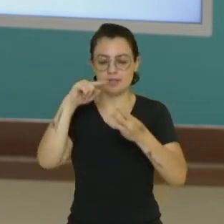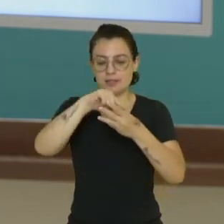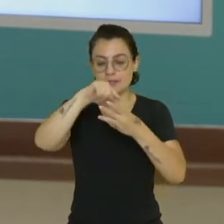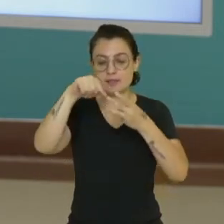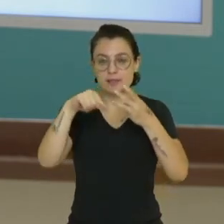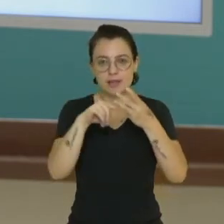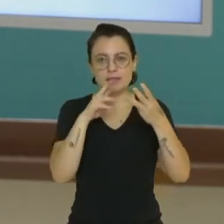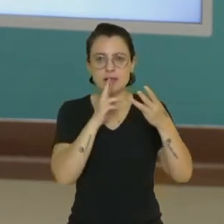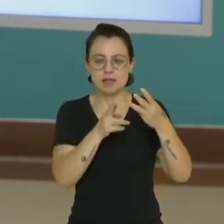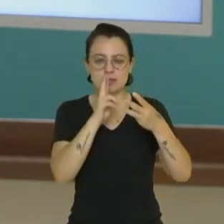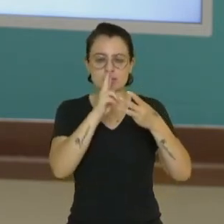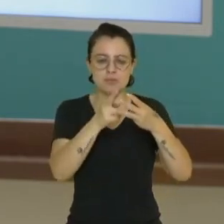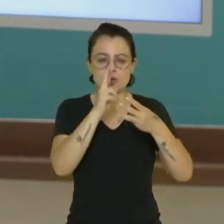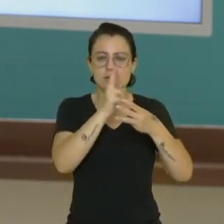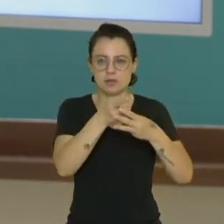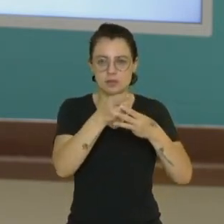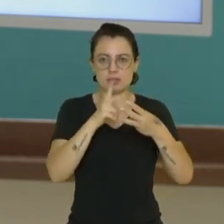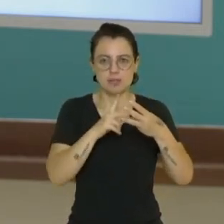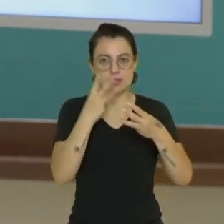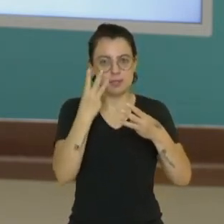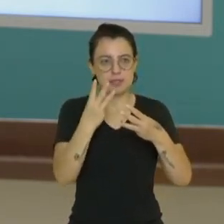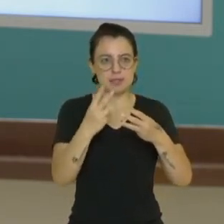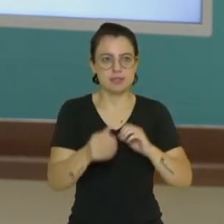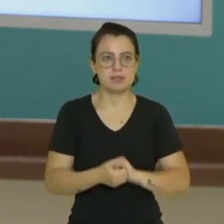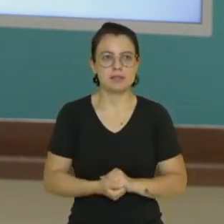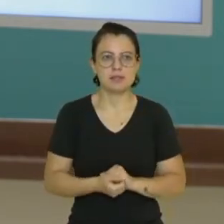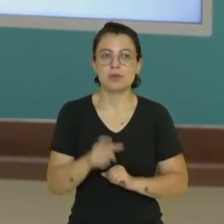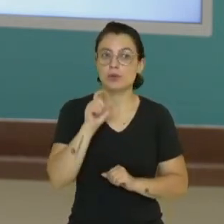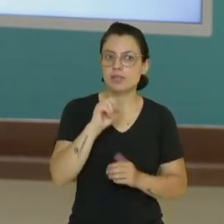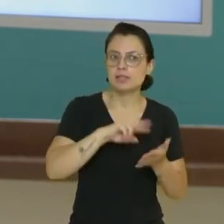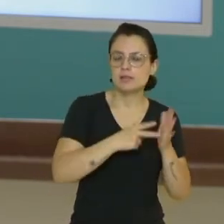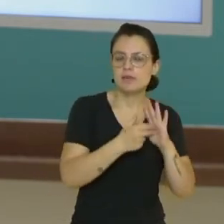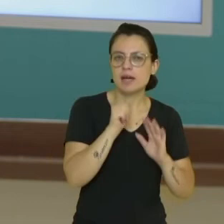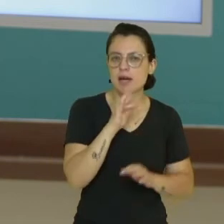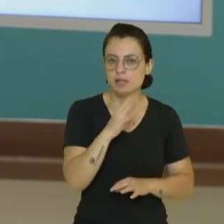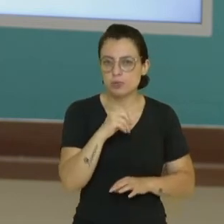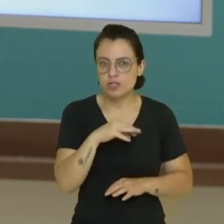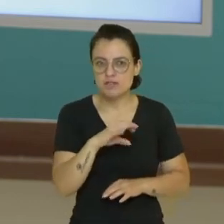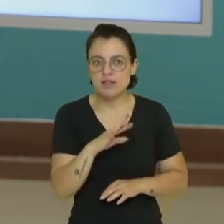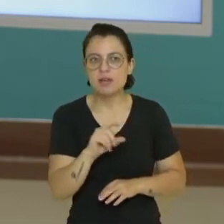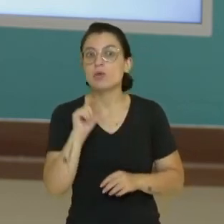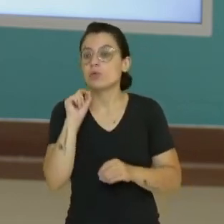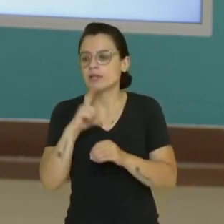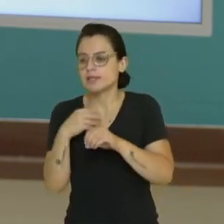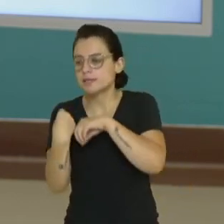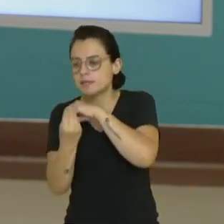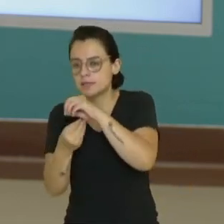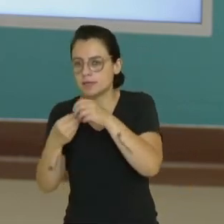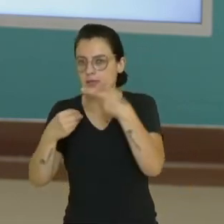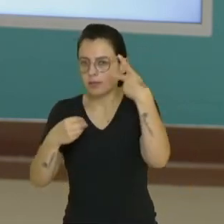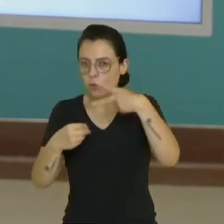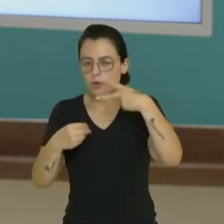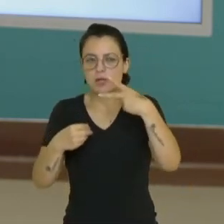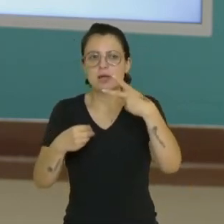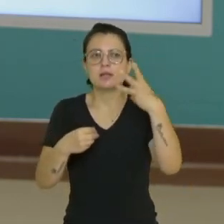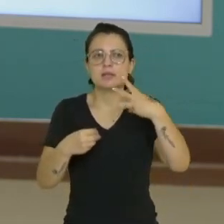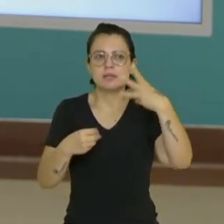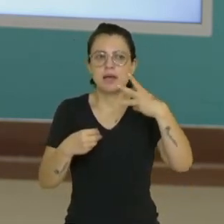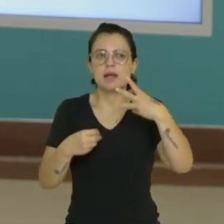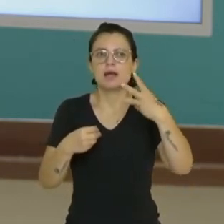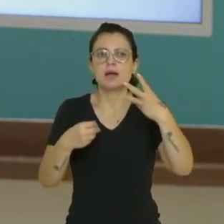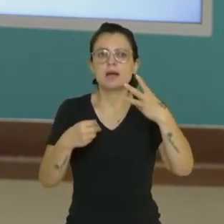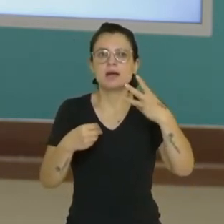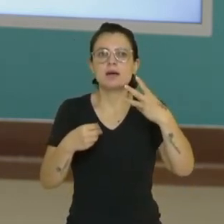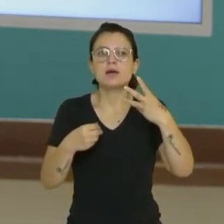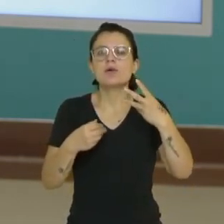partes. Então, o que é a atmosfera é uma coisa. Do que ela é formada? Segunda coisa. E a